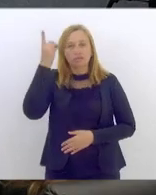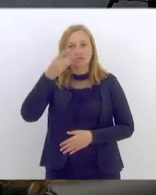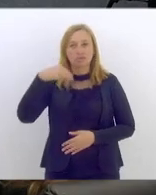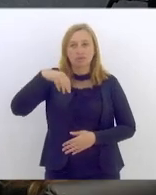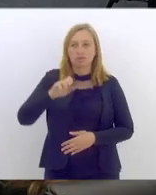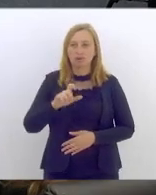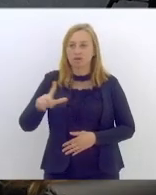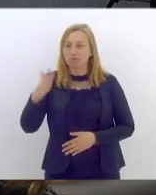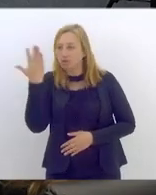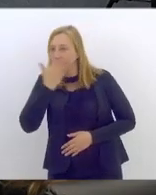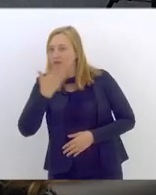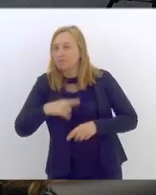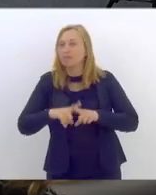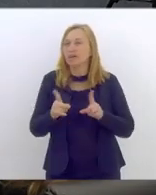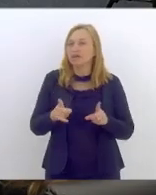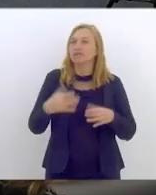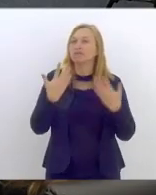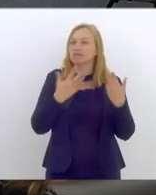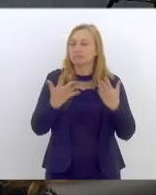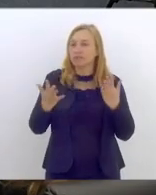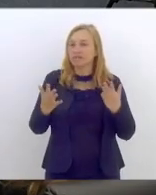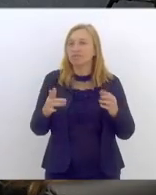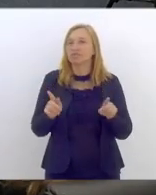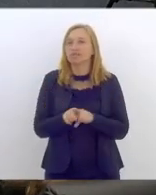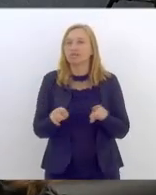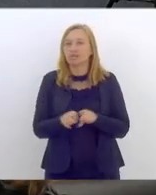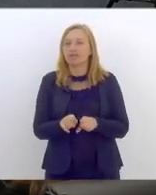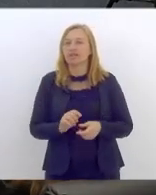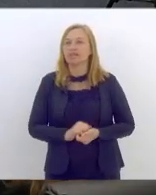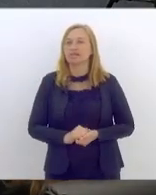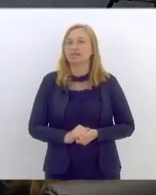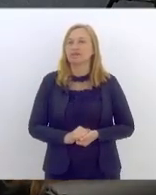Carvalho eu não vi aqui mas queria também saudá-lo